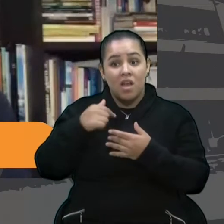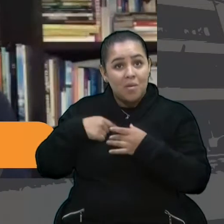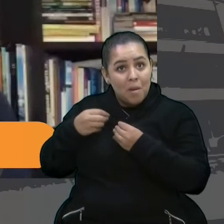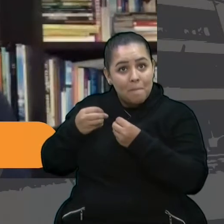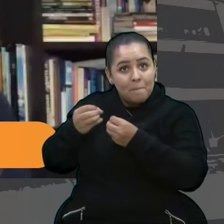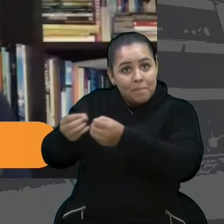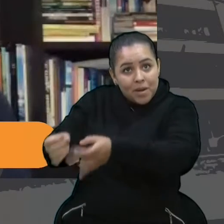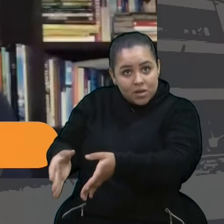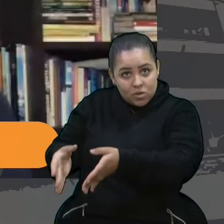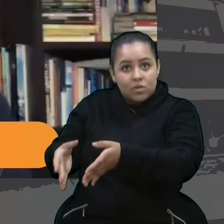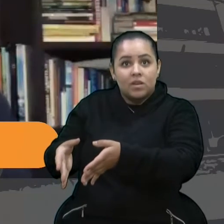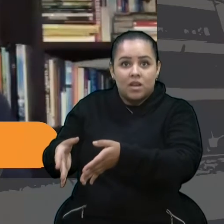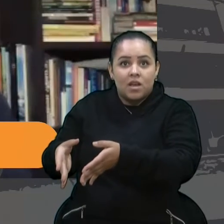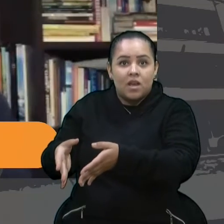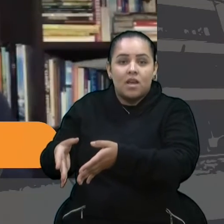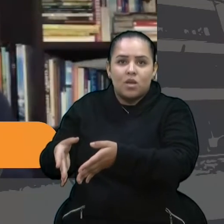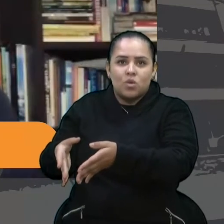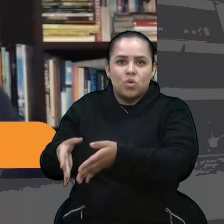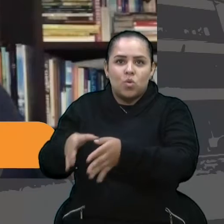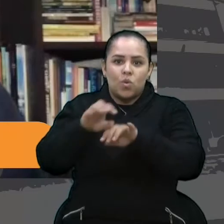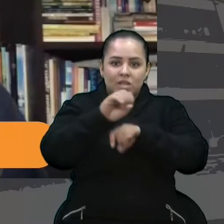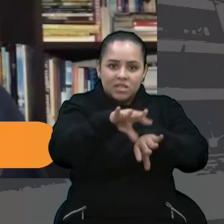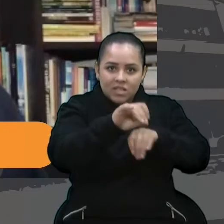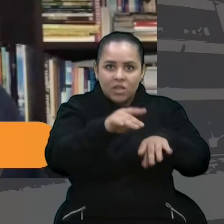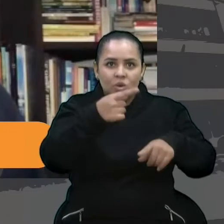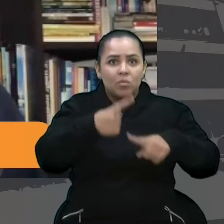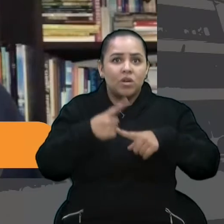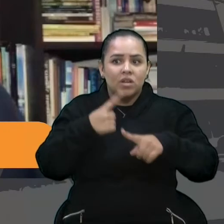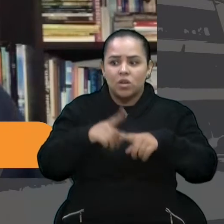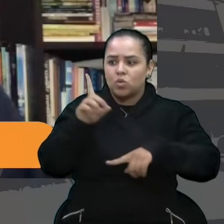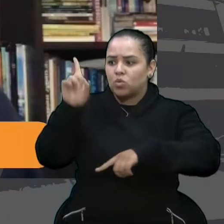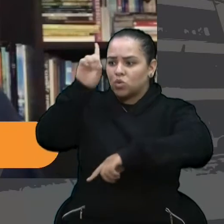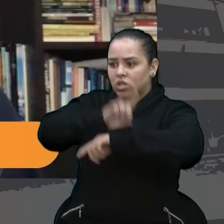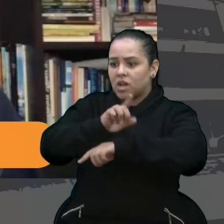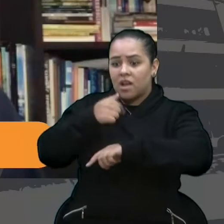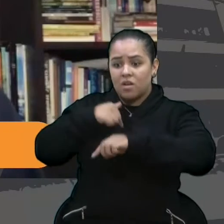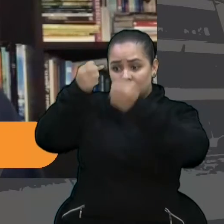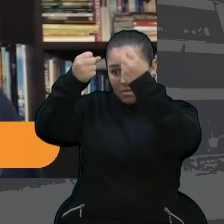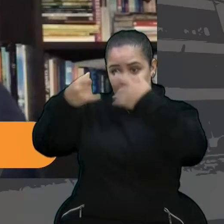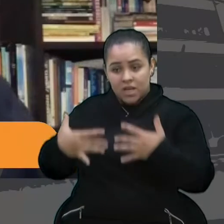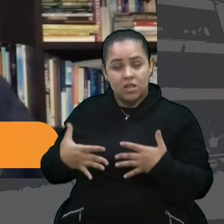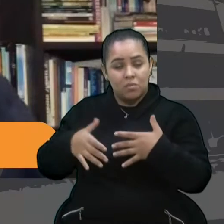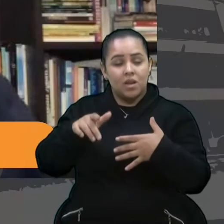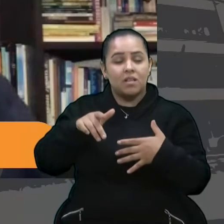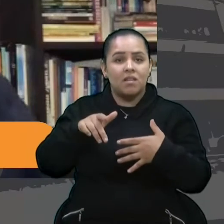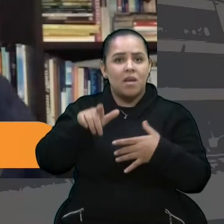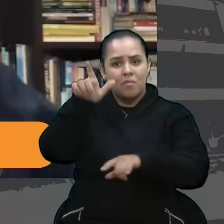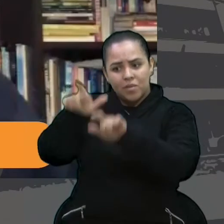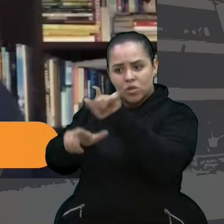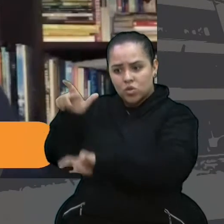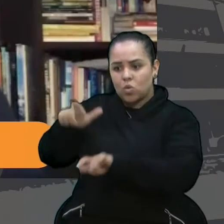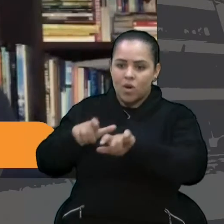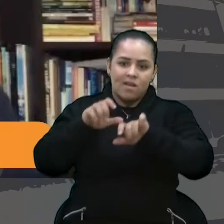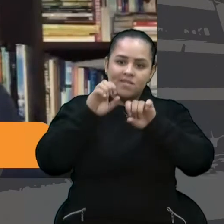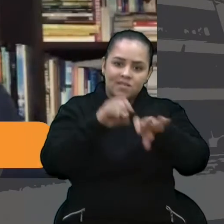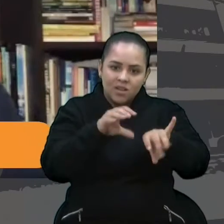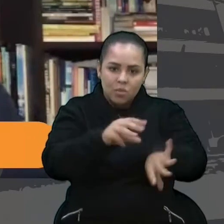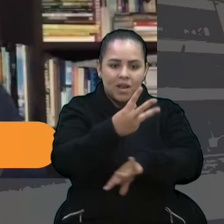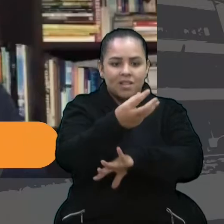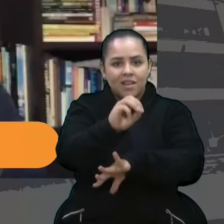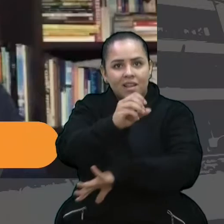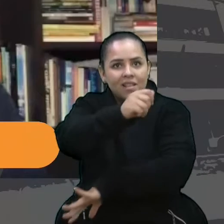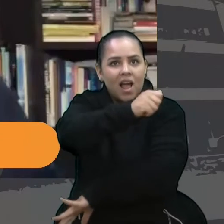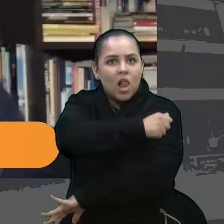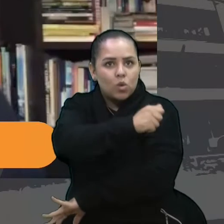o magistério por causa disso, porque num dia eu estava explicando para as pessoas, para 30 alunos de uma sala de aula, os